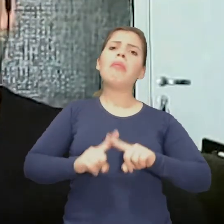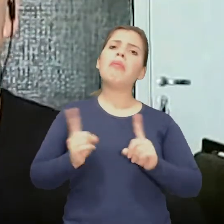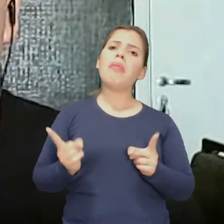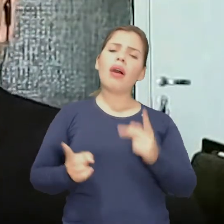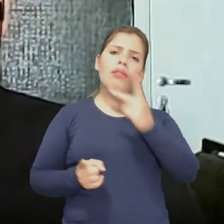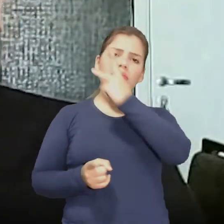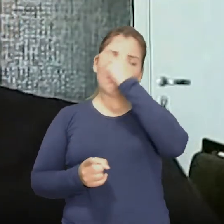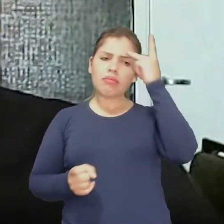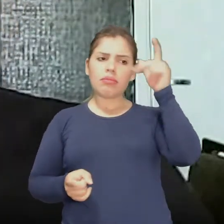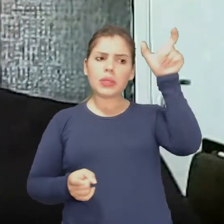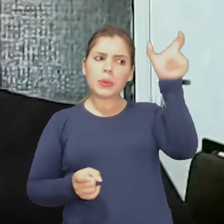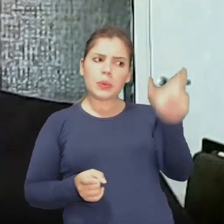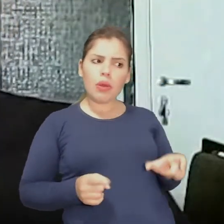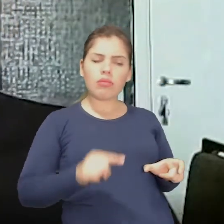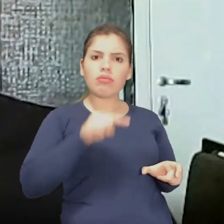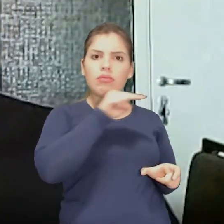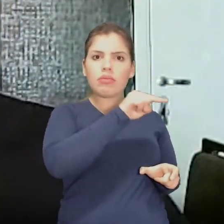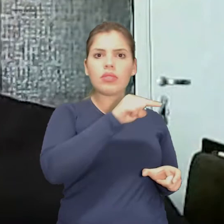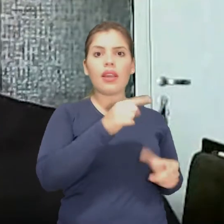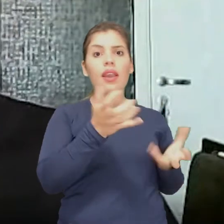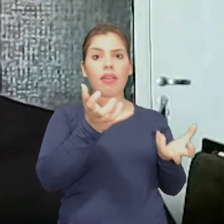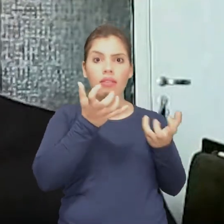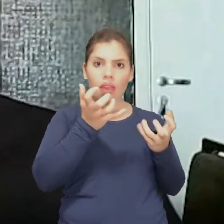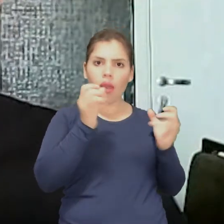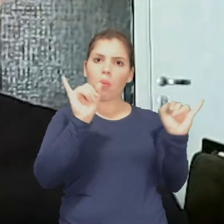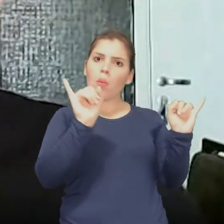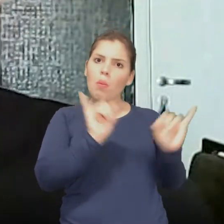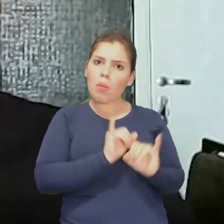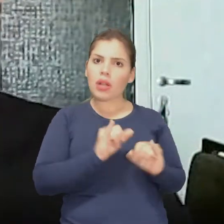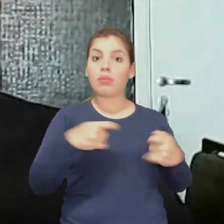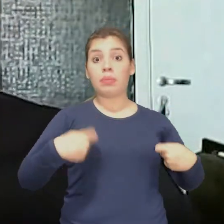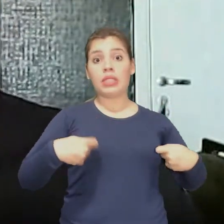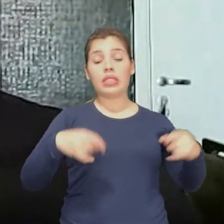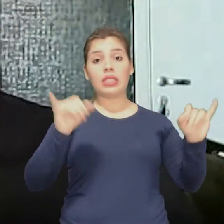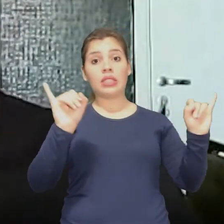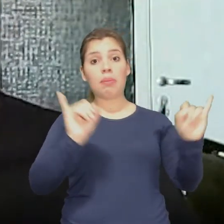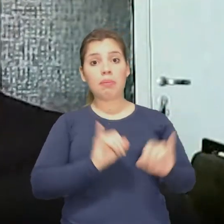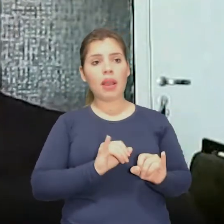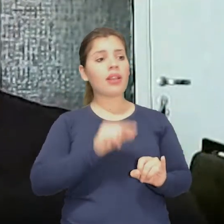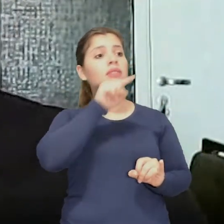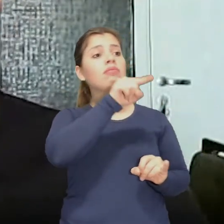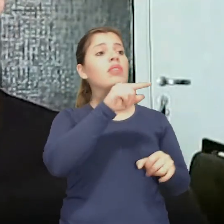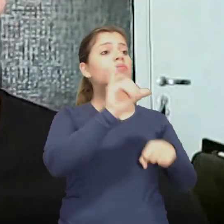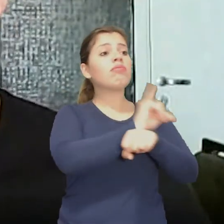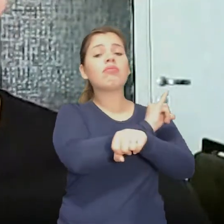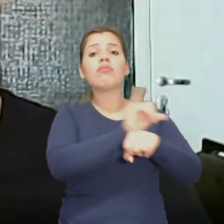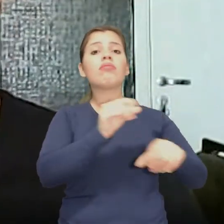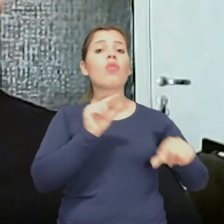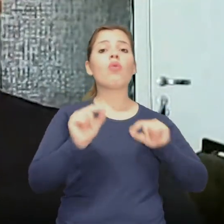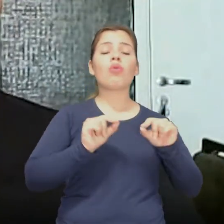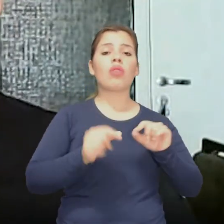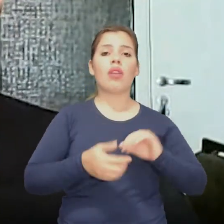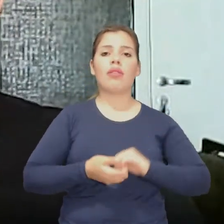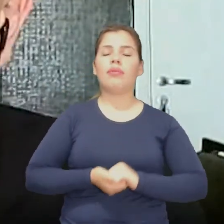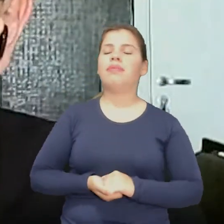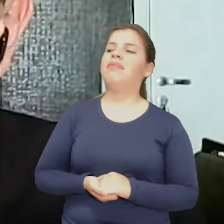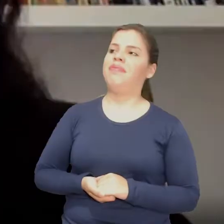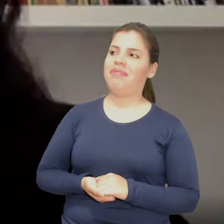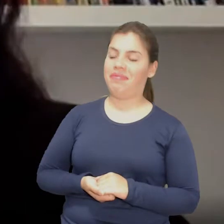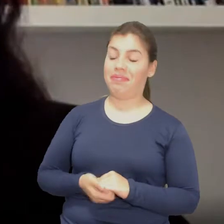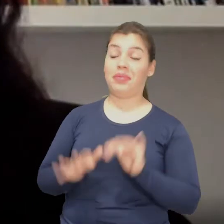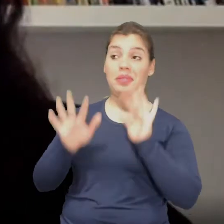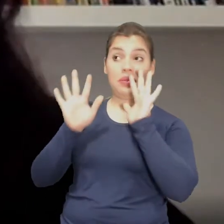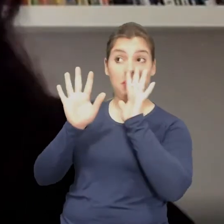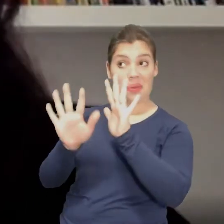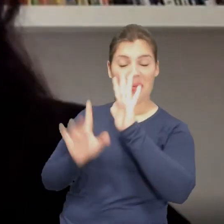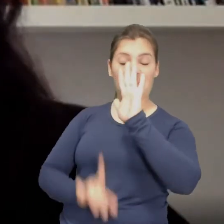caminho adequado. O que uma pessoa precisa fazer então, se ela quer perder peso, se ela precisa perder peso? Qual seria o caminho? Eu